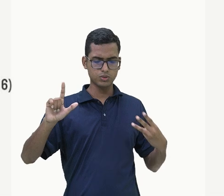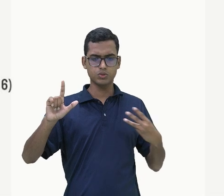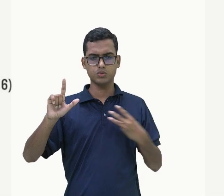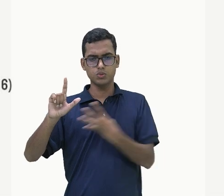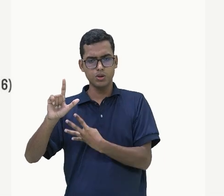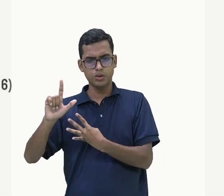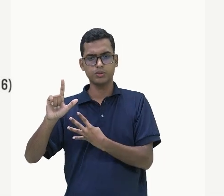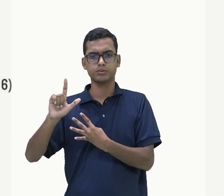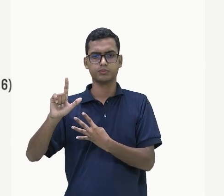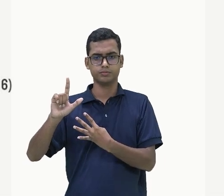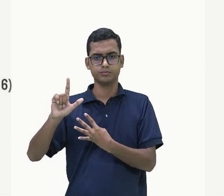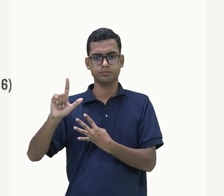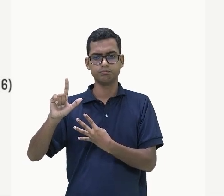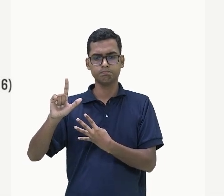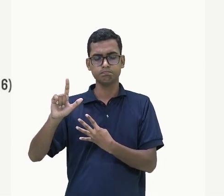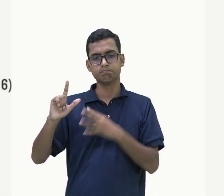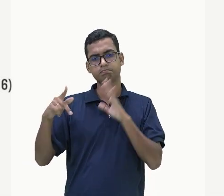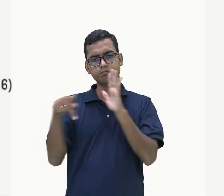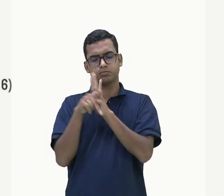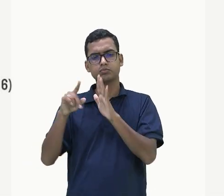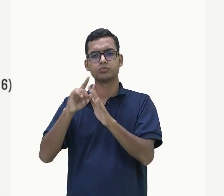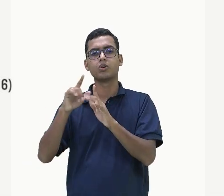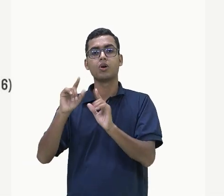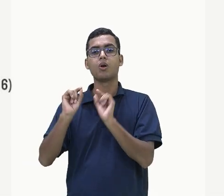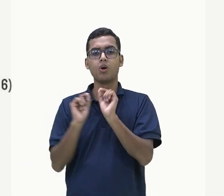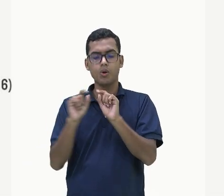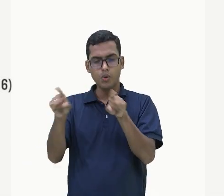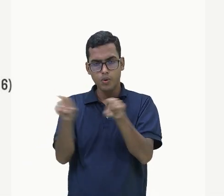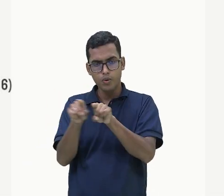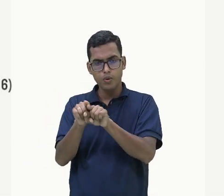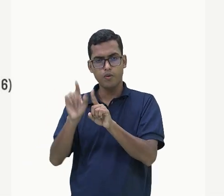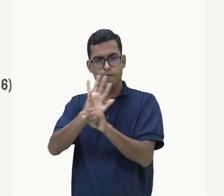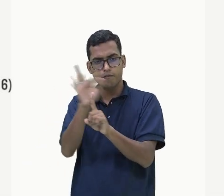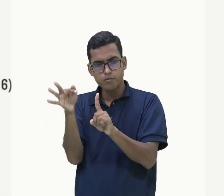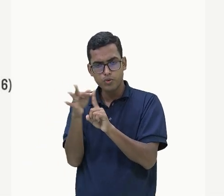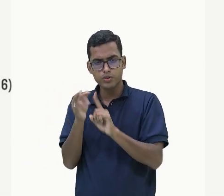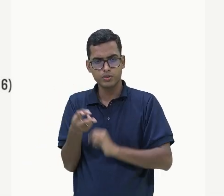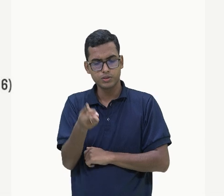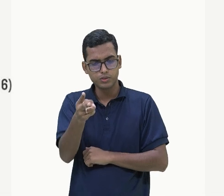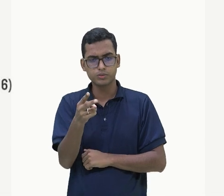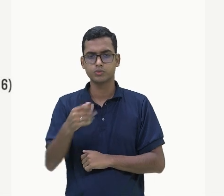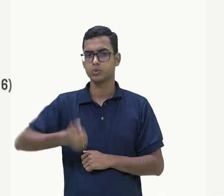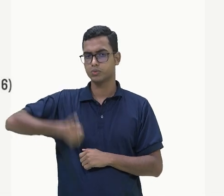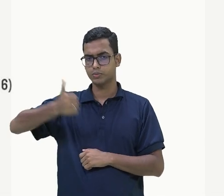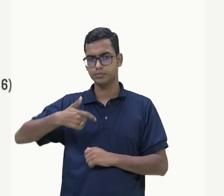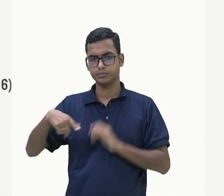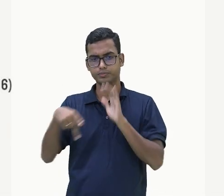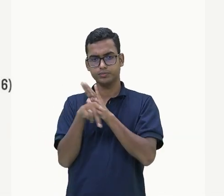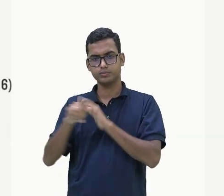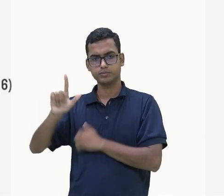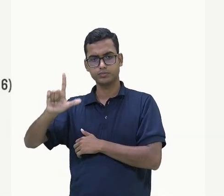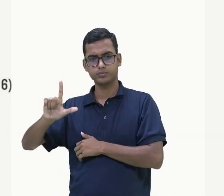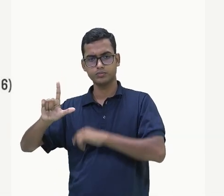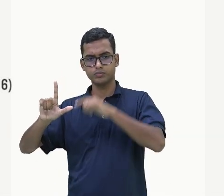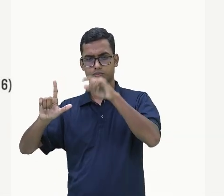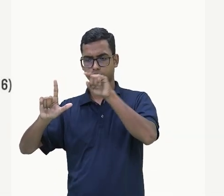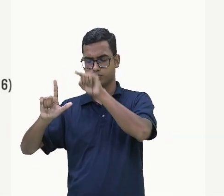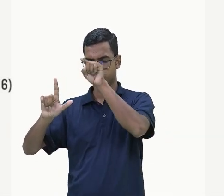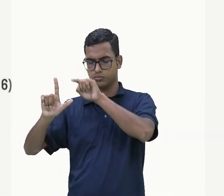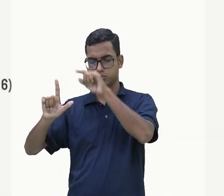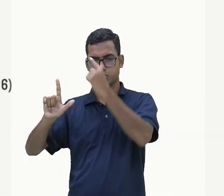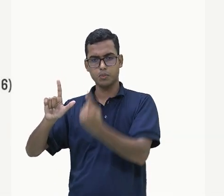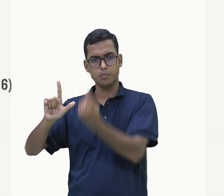Então, a função logarítmica, ela sempre passa só aqui, ó, no primeiro e no quarto